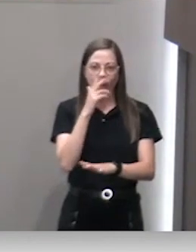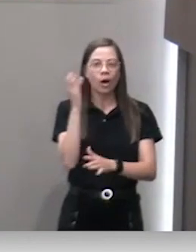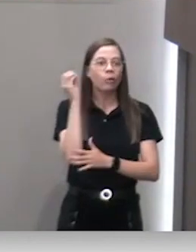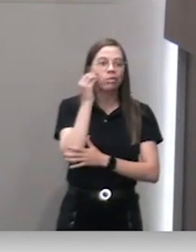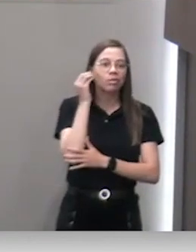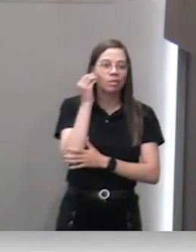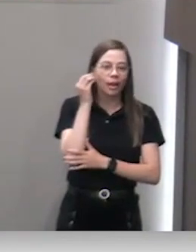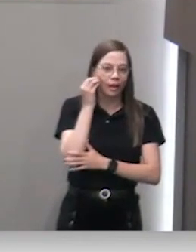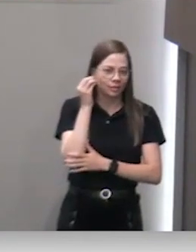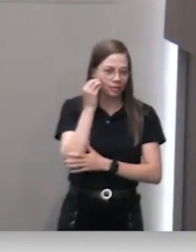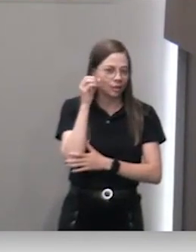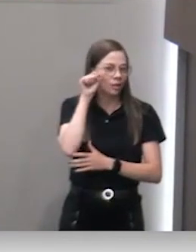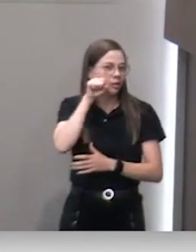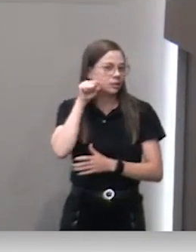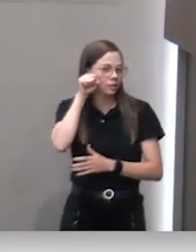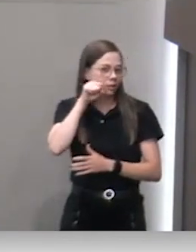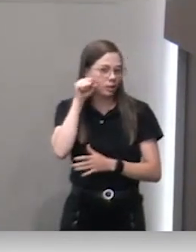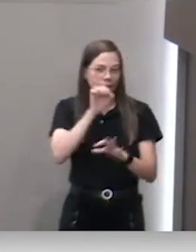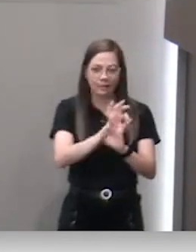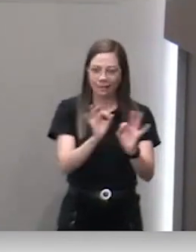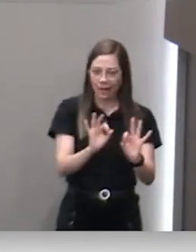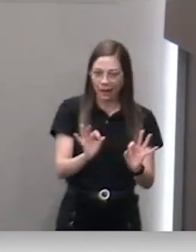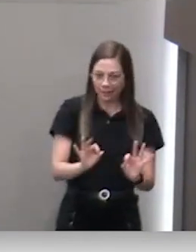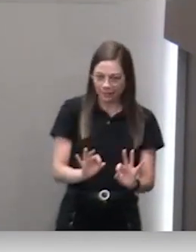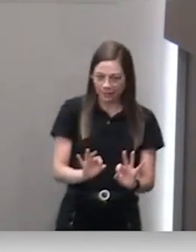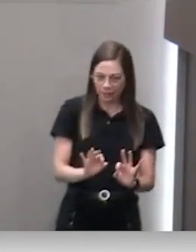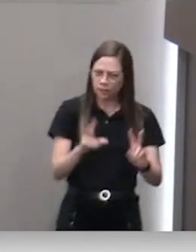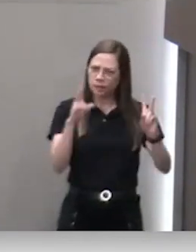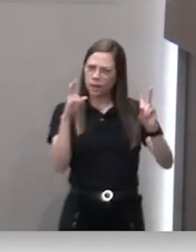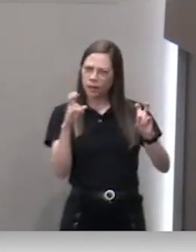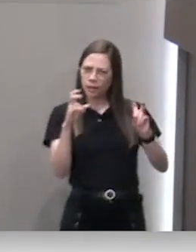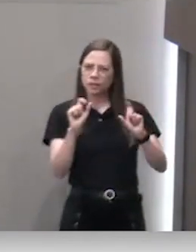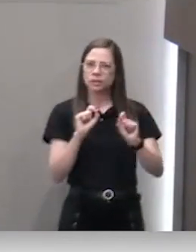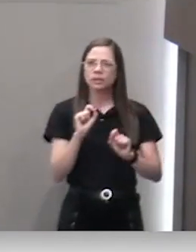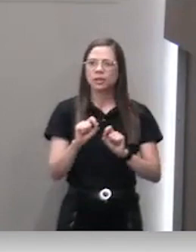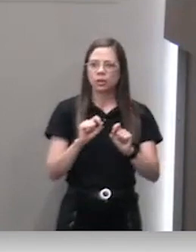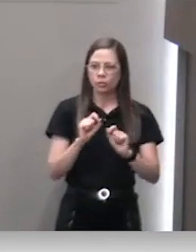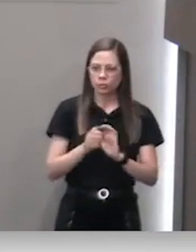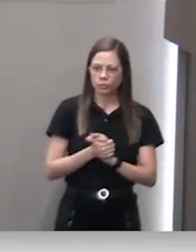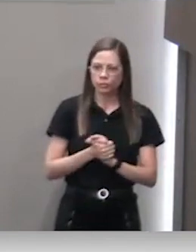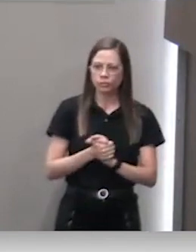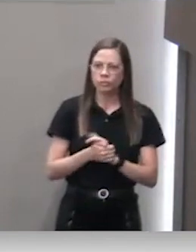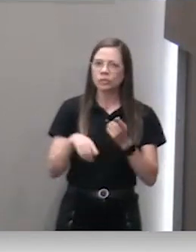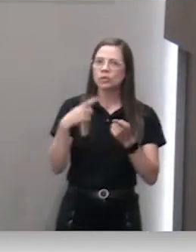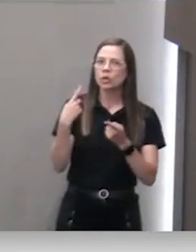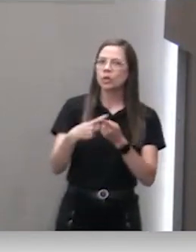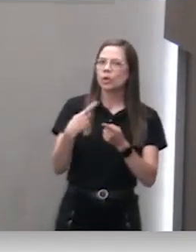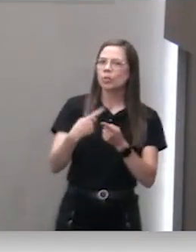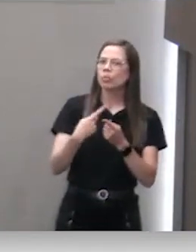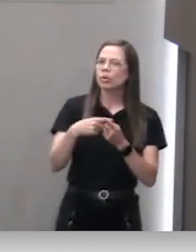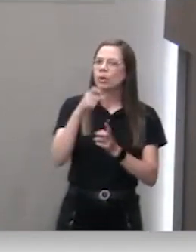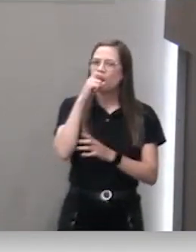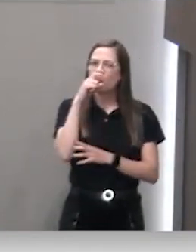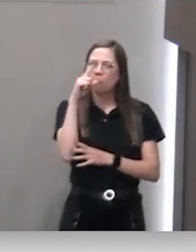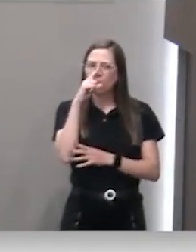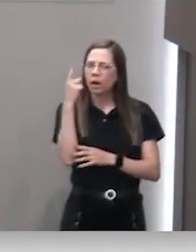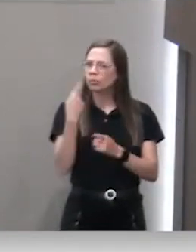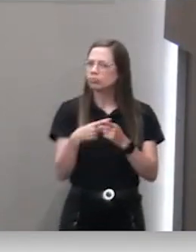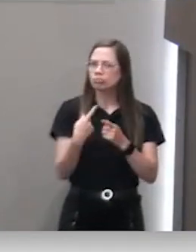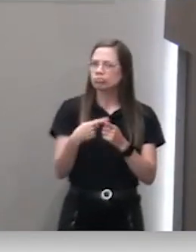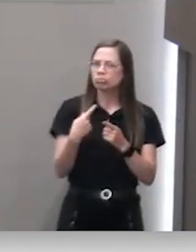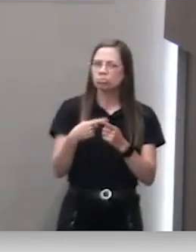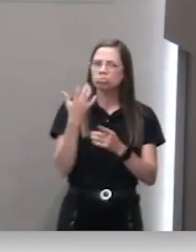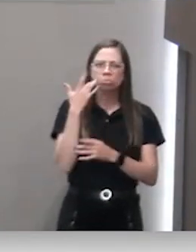para experimentos. E a questão, por que os pais não podem